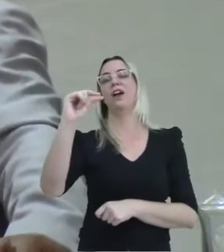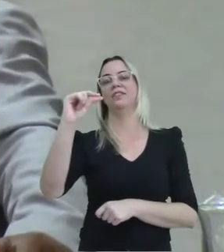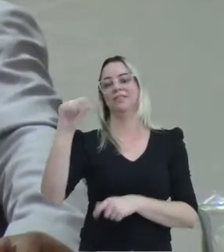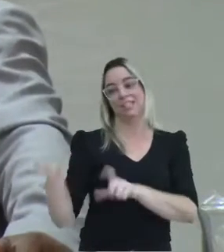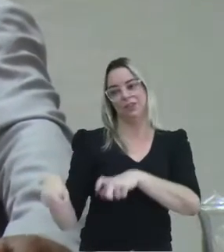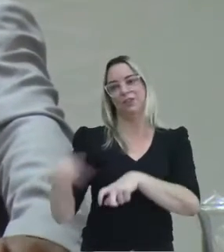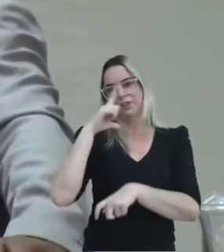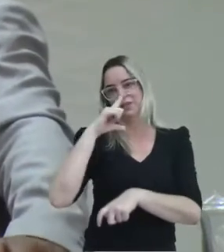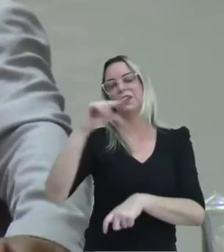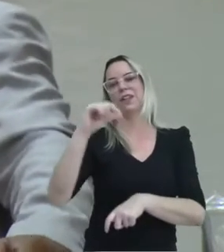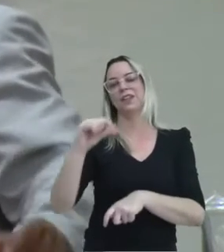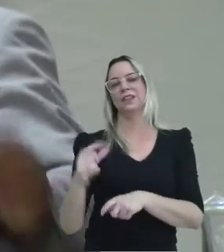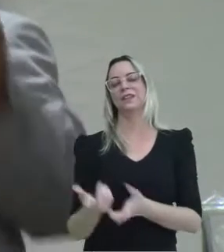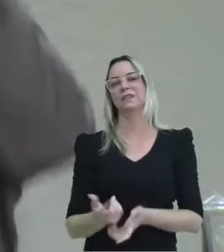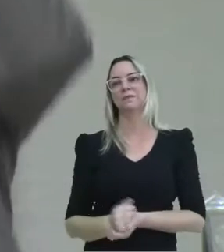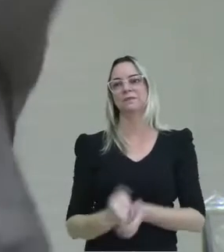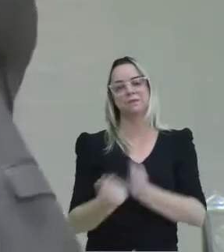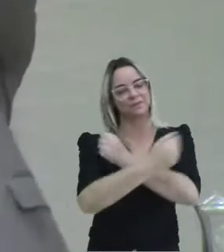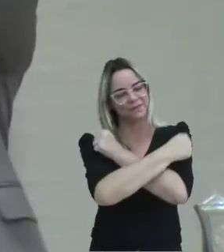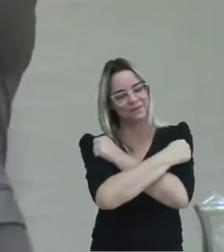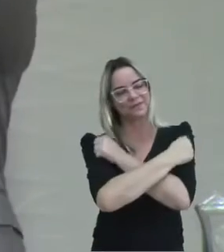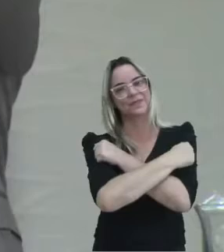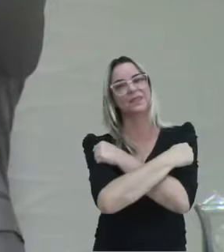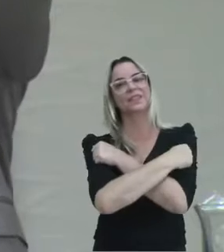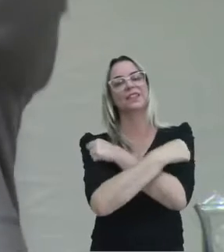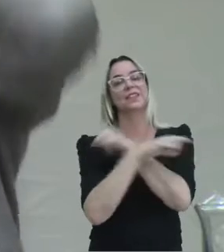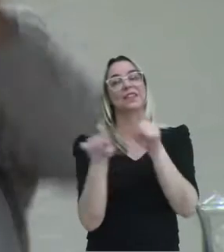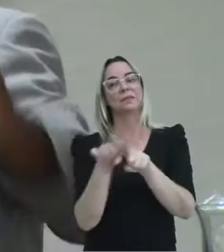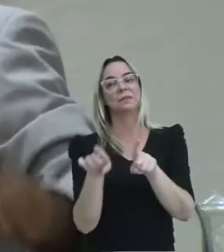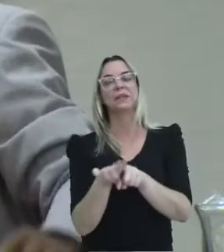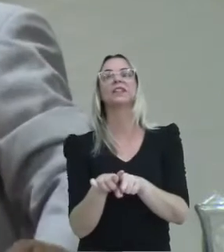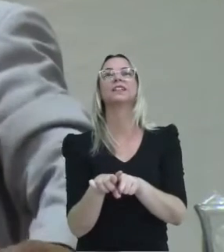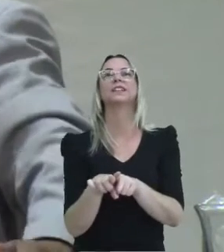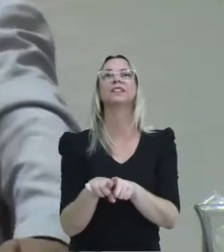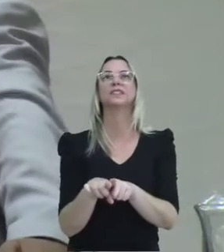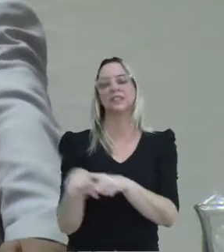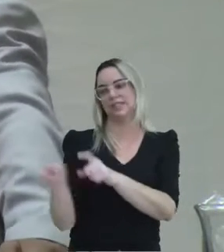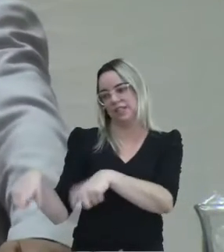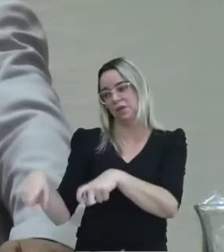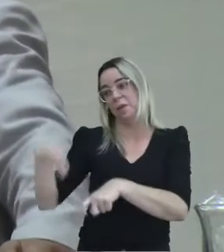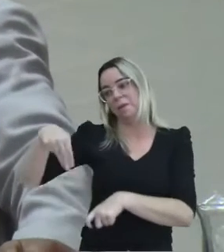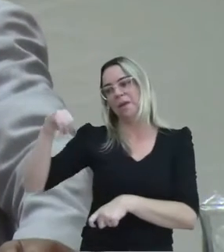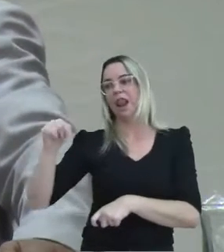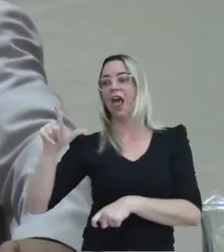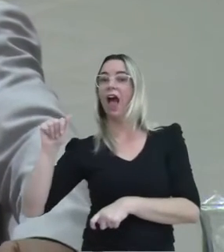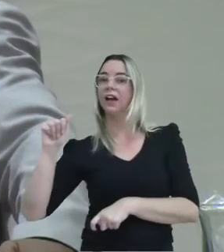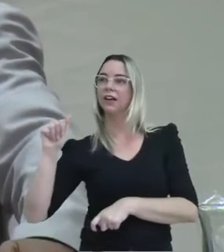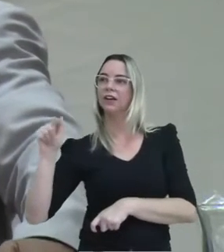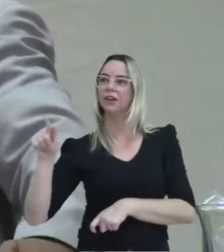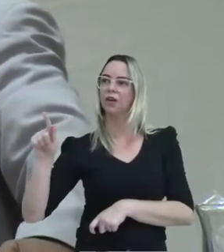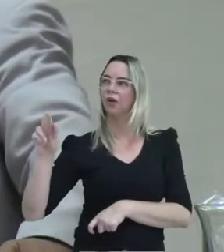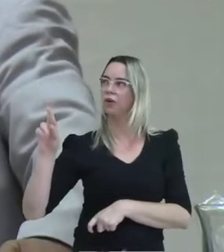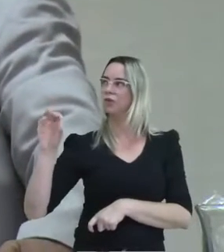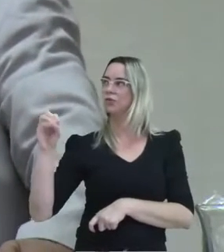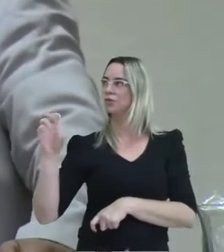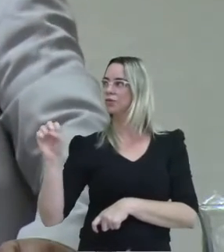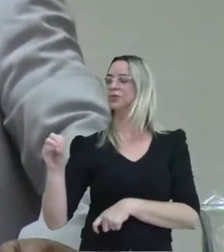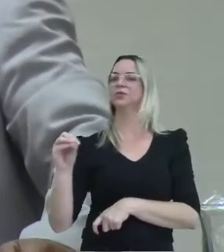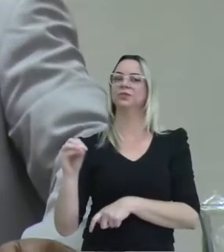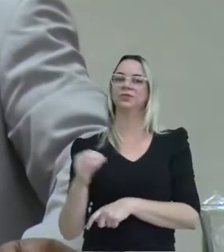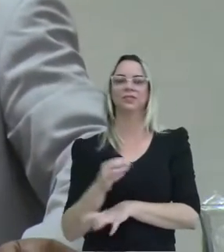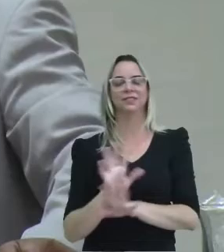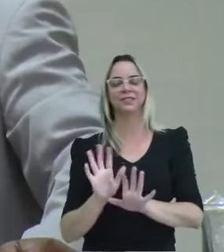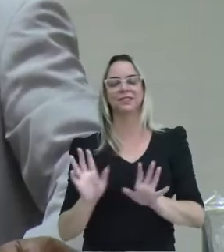Almeida. Quero mandar um abraço para as pessoas lá do sítio Minador, Maniçoba dos Soares.